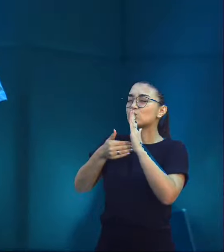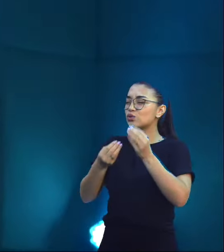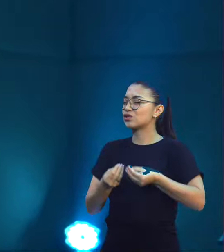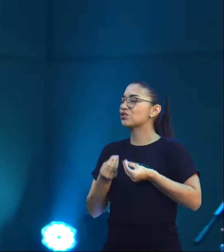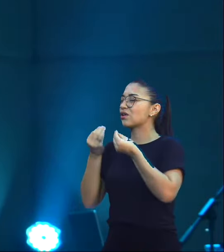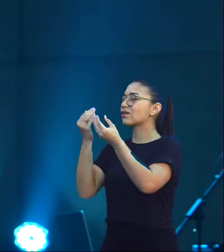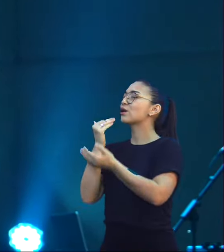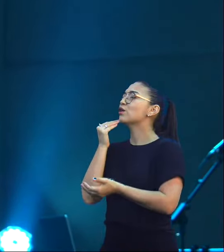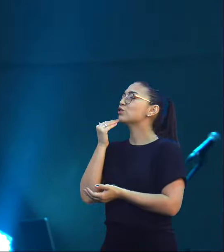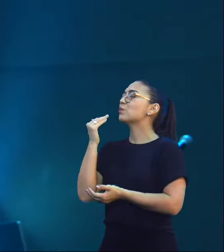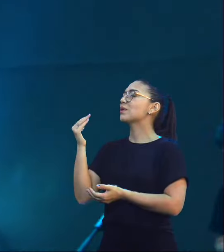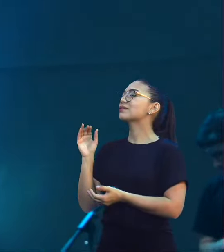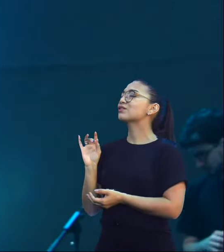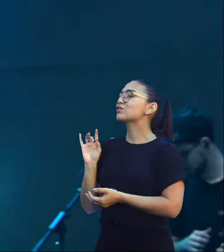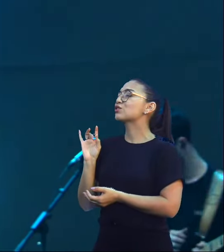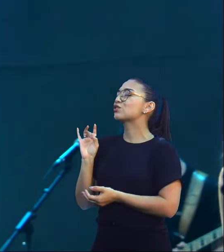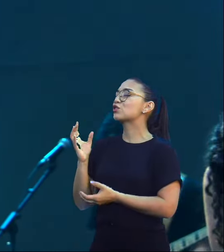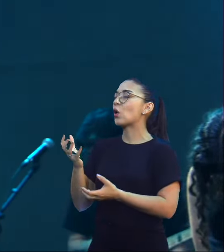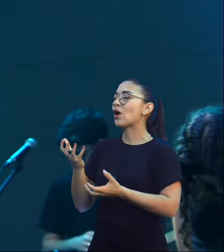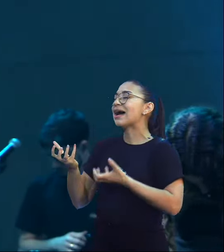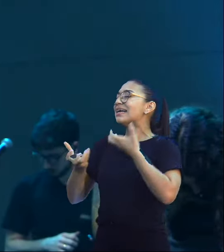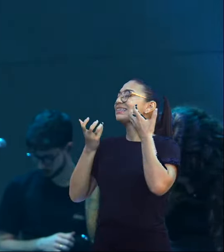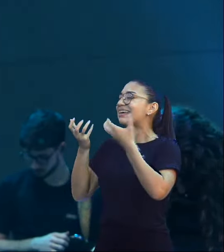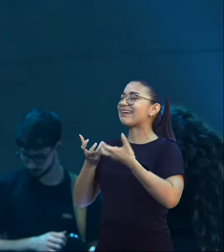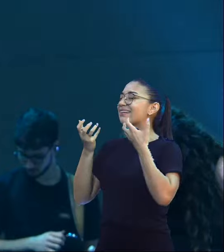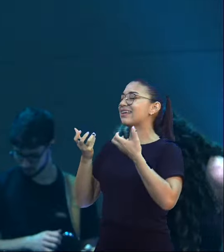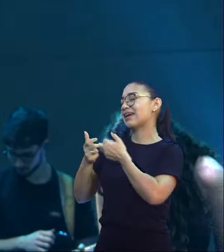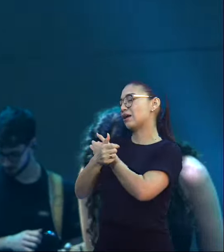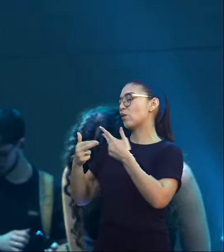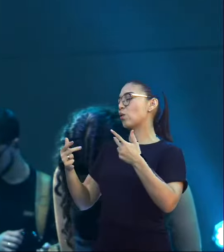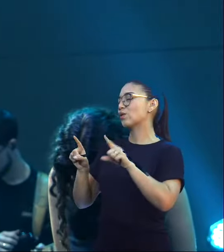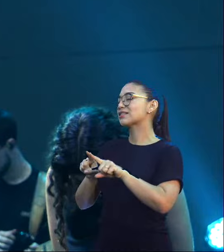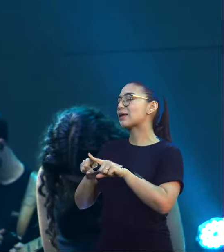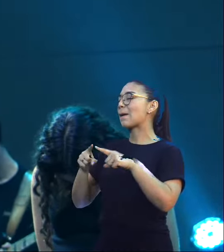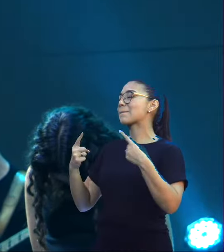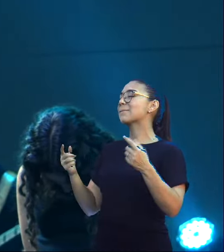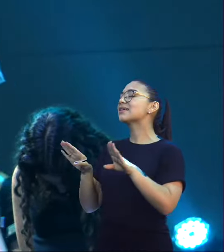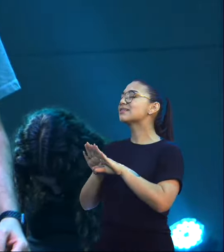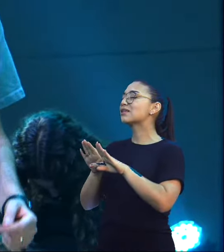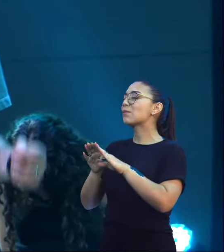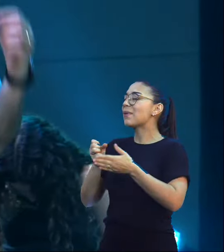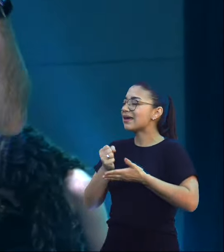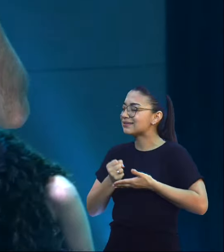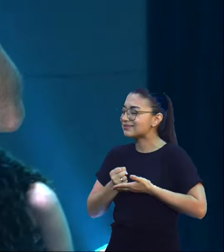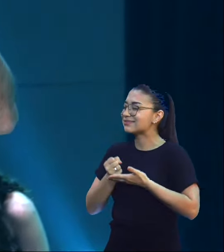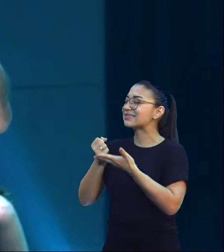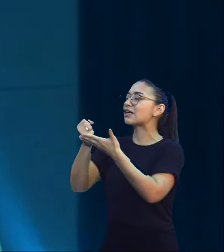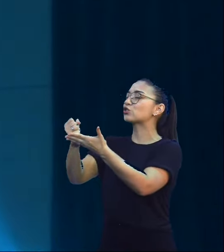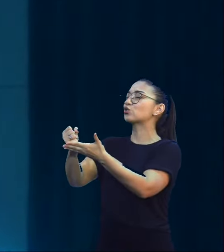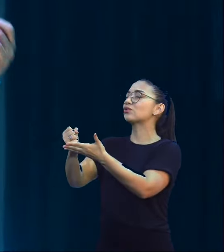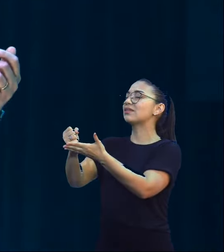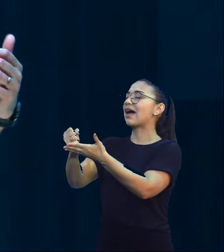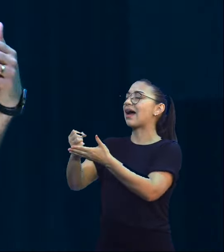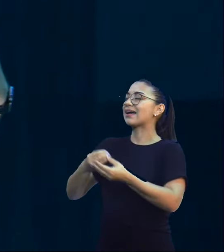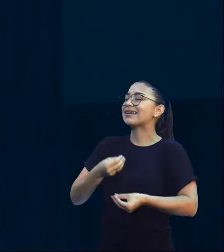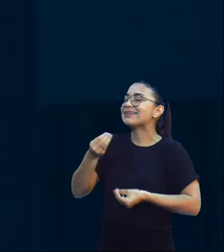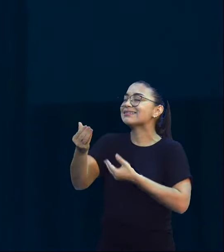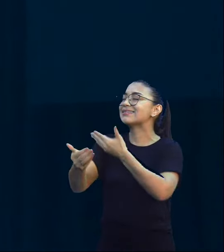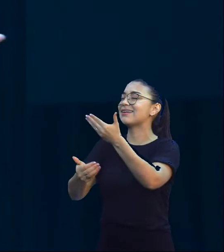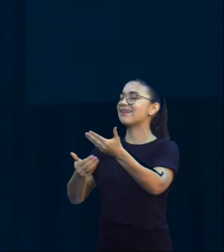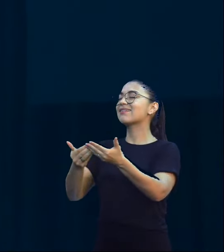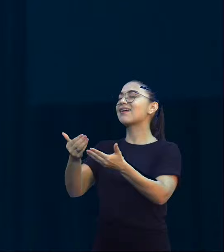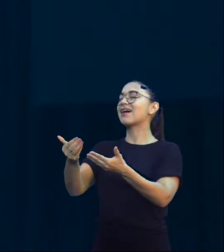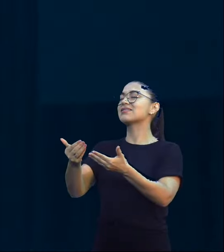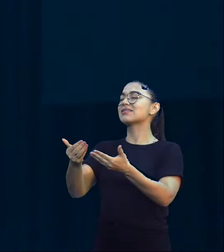uma vida simplesmente para consumo, mas também para semear. Semear frutos, algo